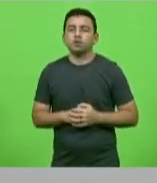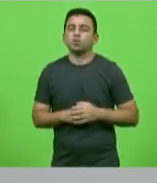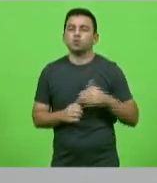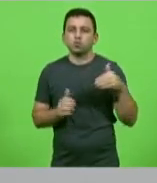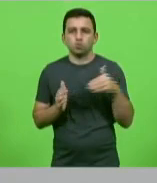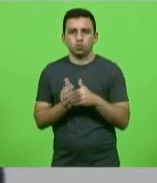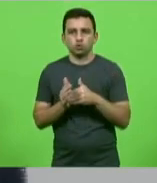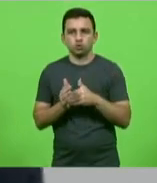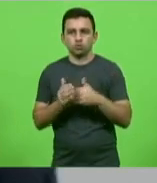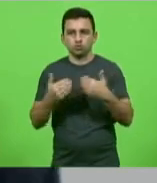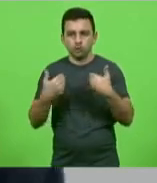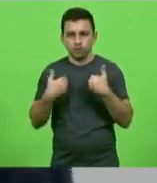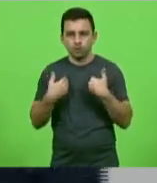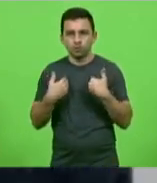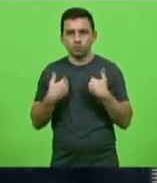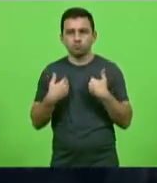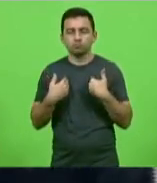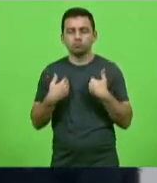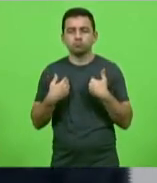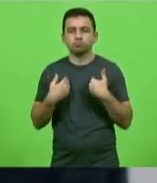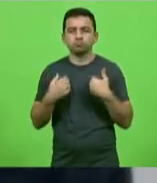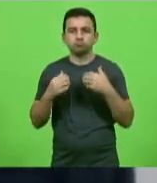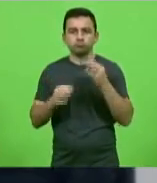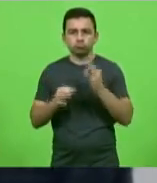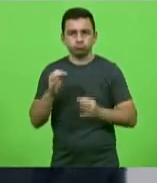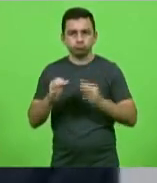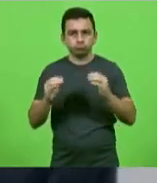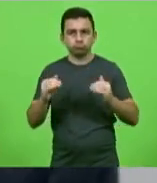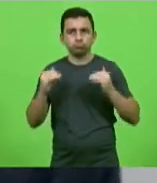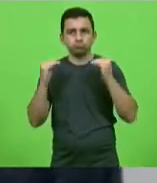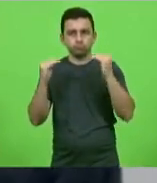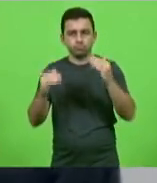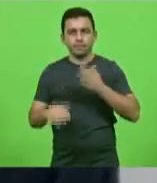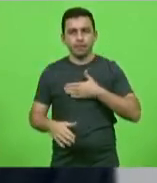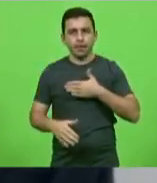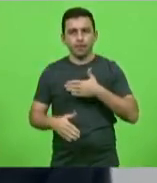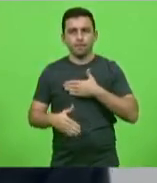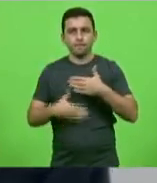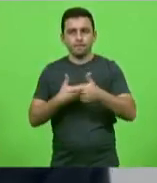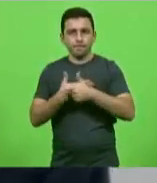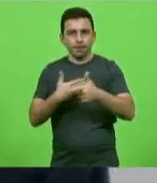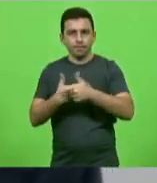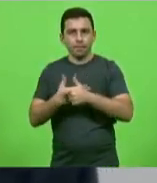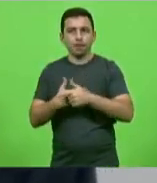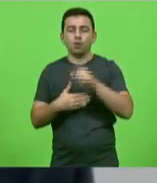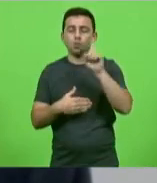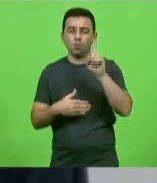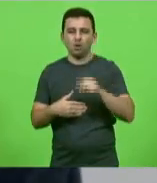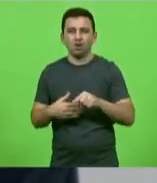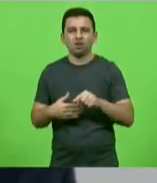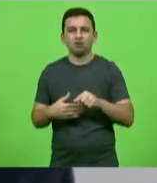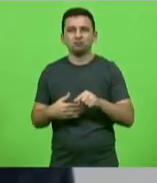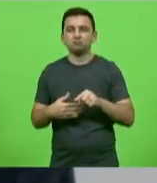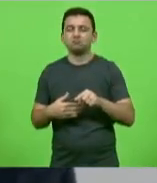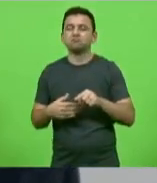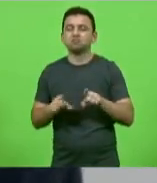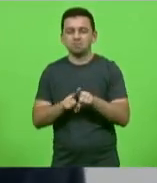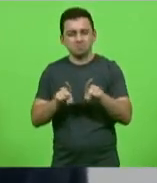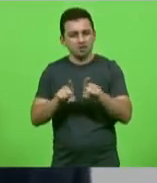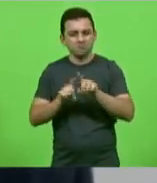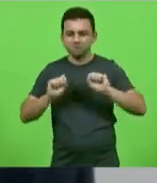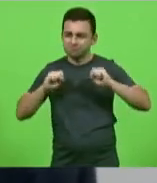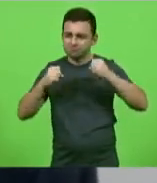último desembargador a declarar meu entendimento a respeito da causa, meu papel é infinitamente menos árduo e